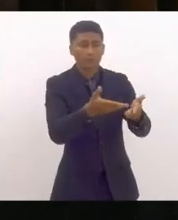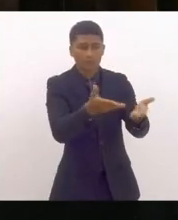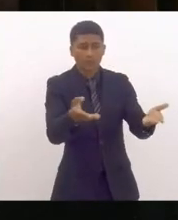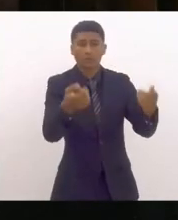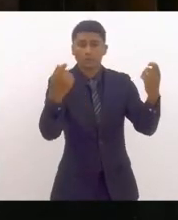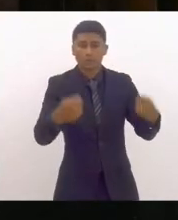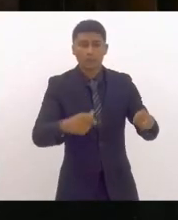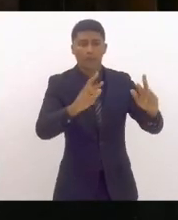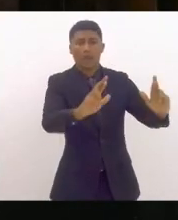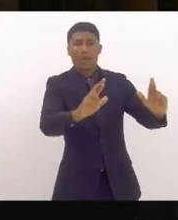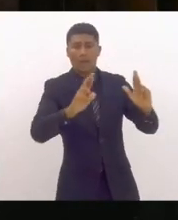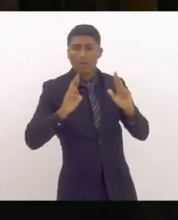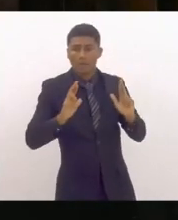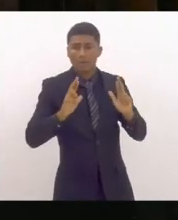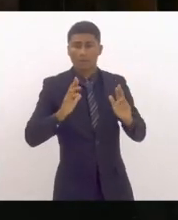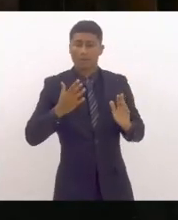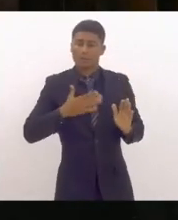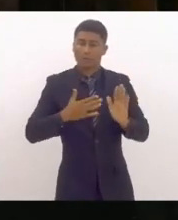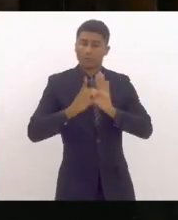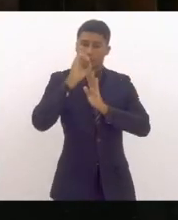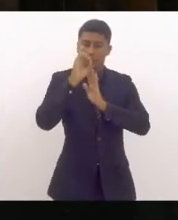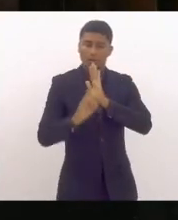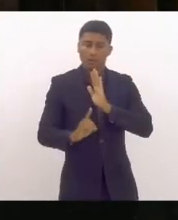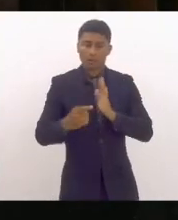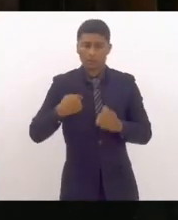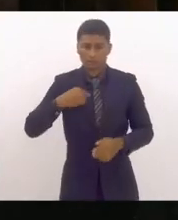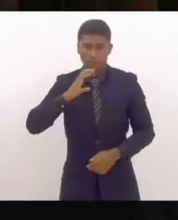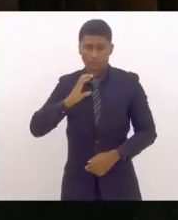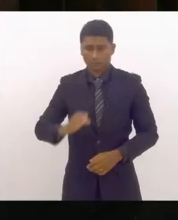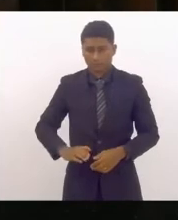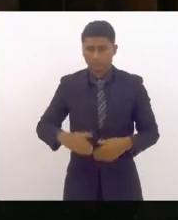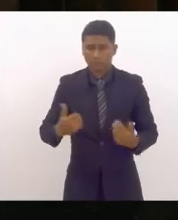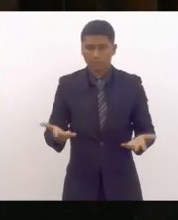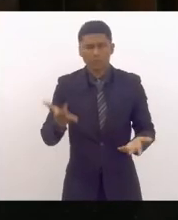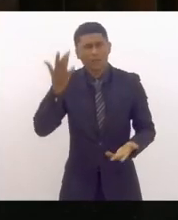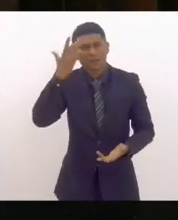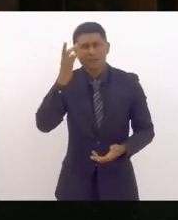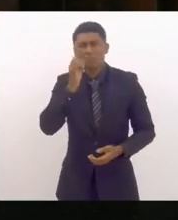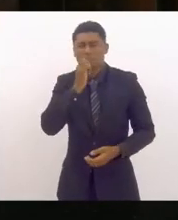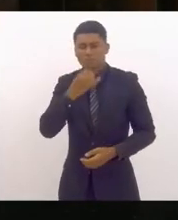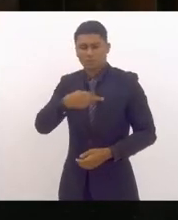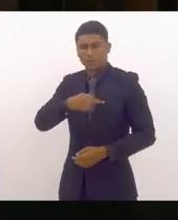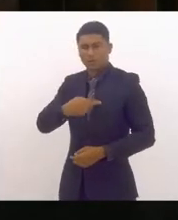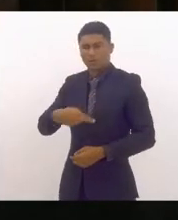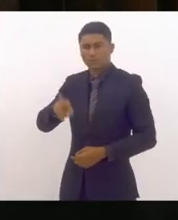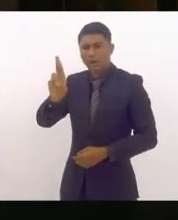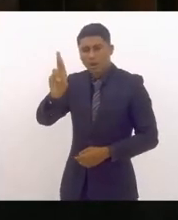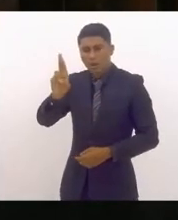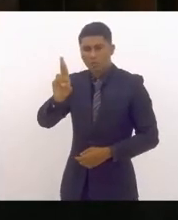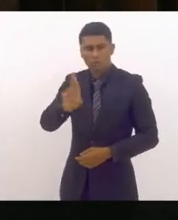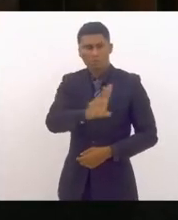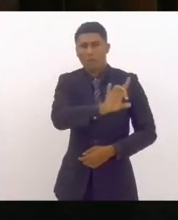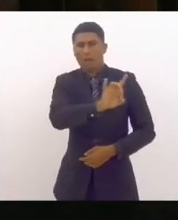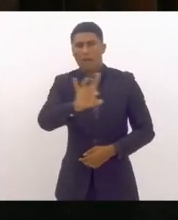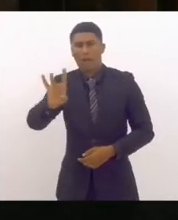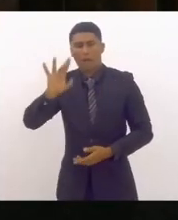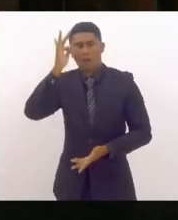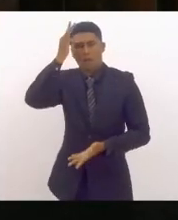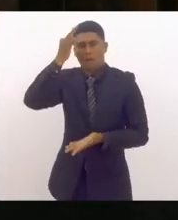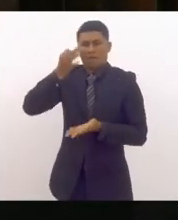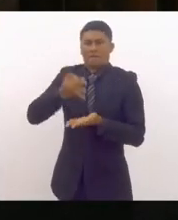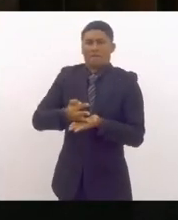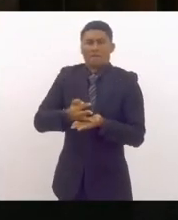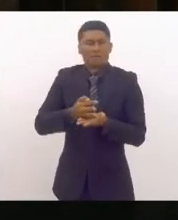como cidadão e não pode por causa de uma religião ou por causa da Fé de alguém